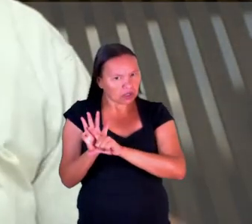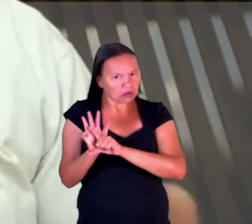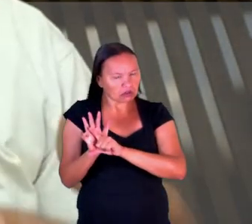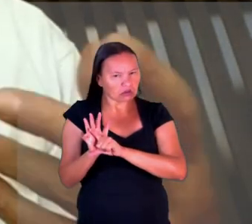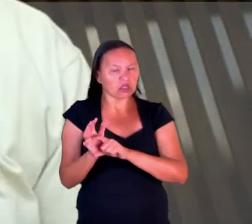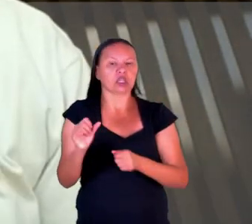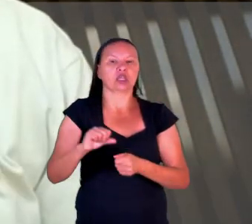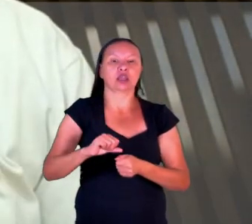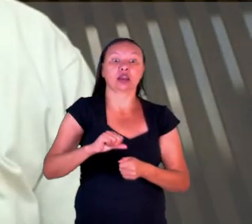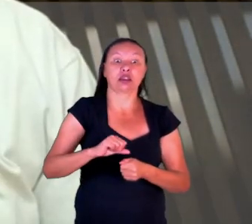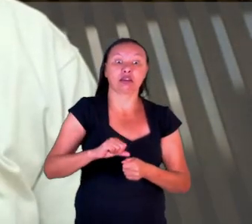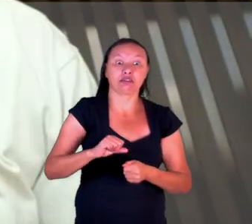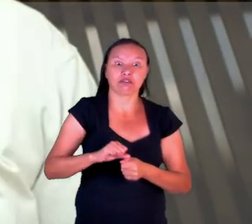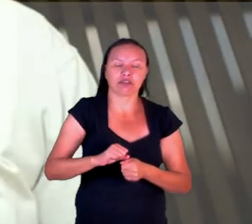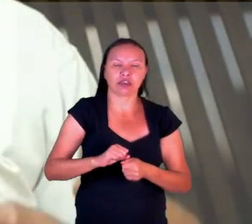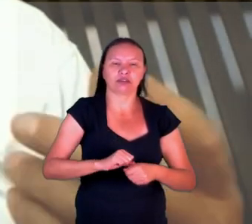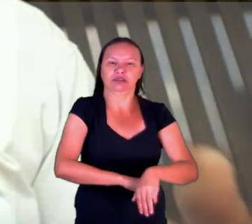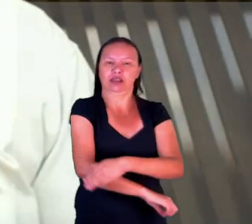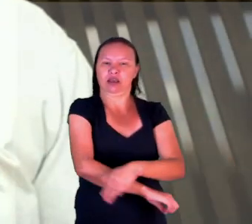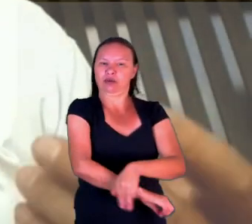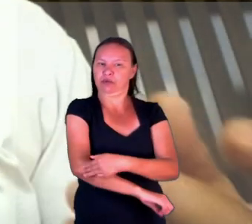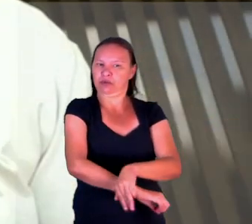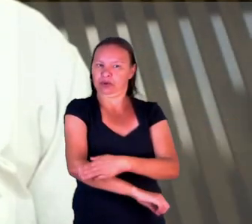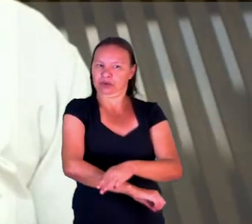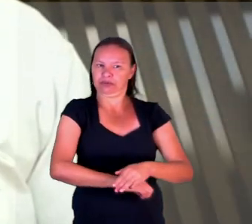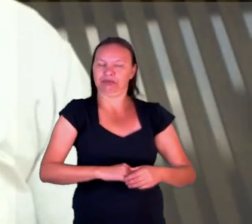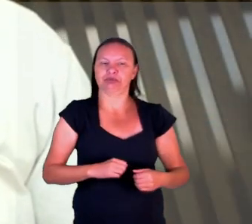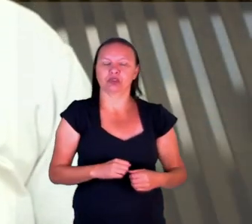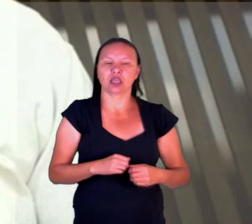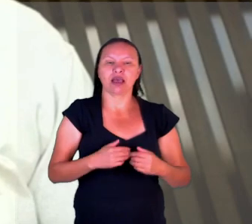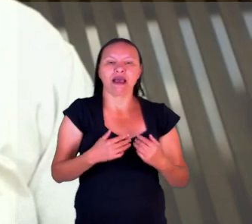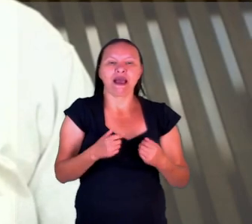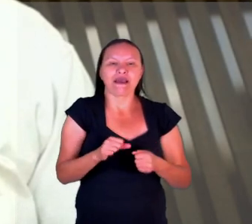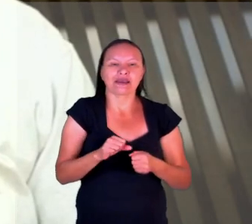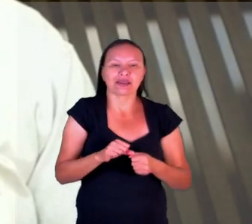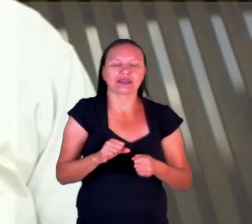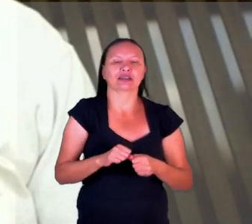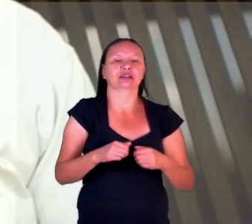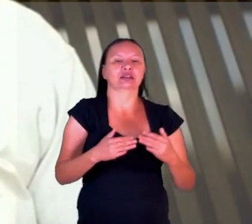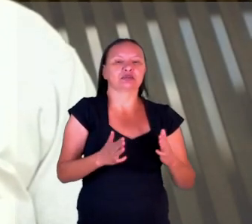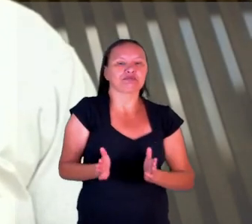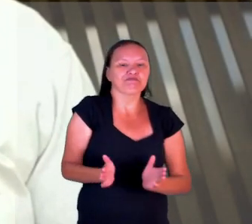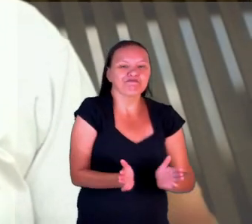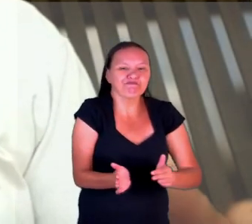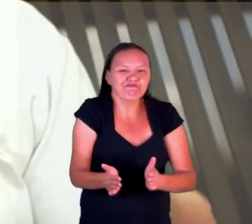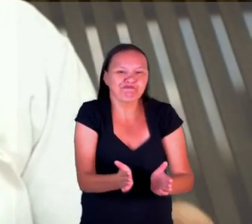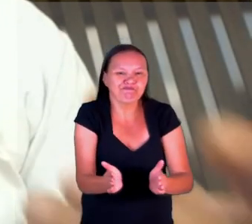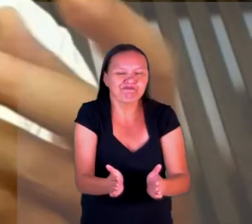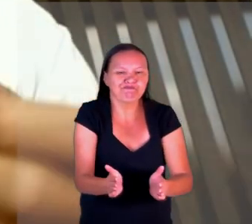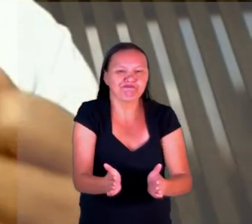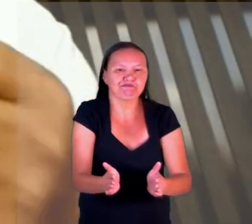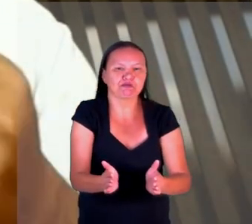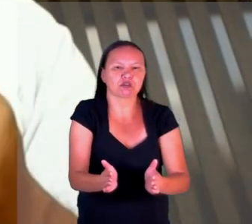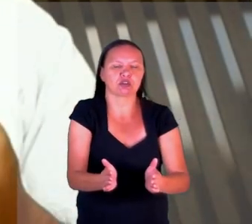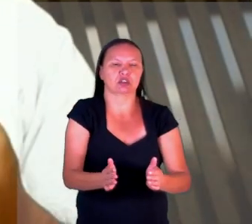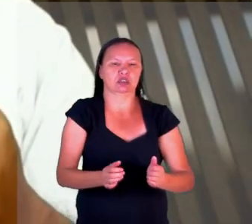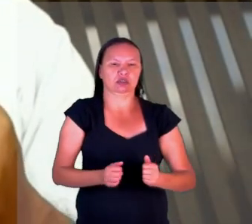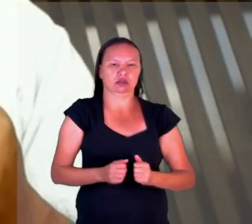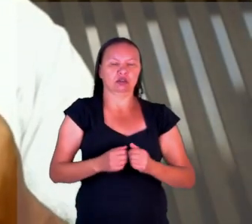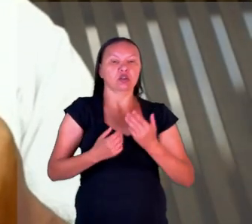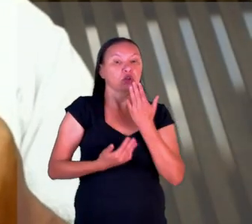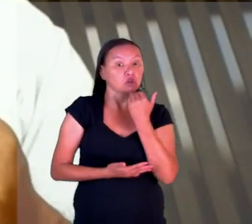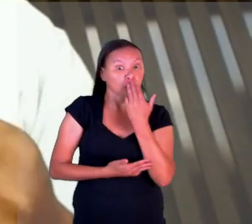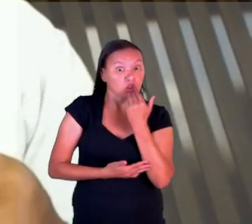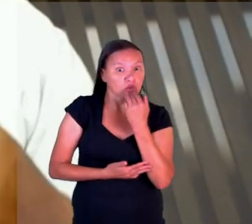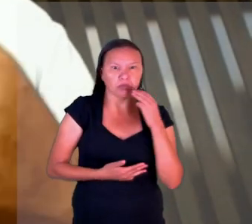feito ainda na na na rua né a gente tá tá tateando esse caminho né porque eh Como dizia Betinho quem tem fome